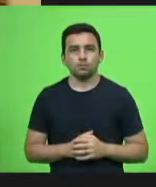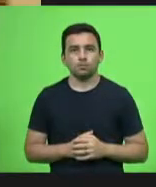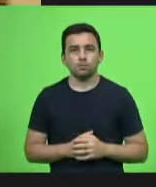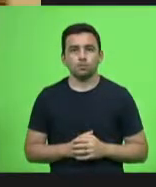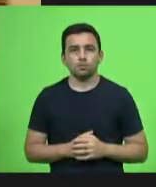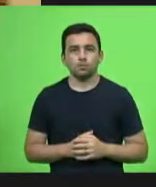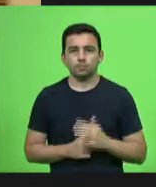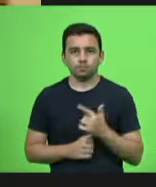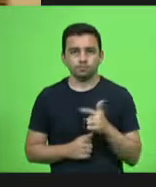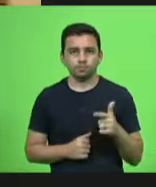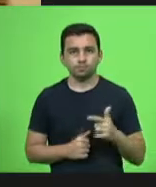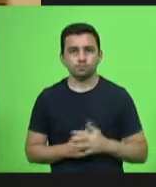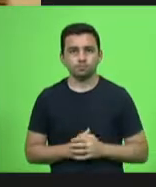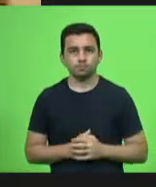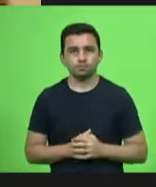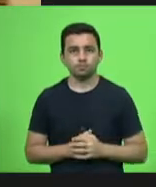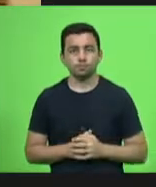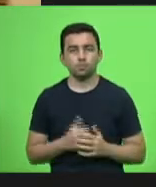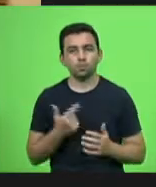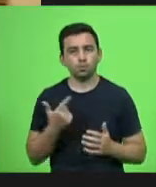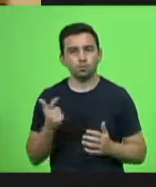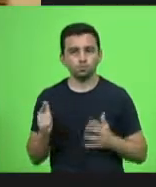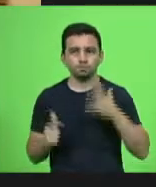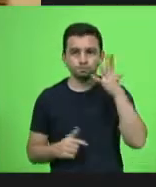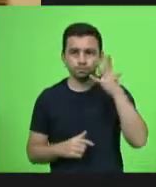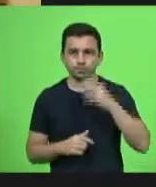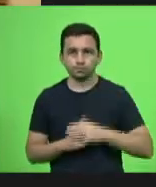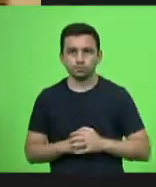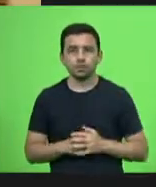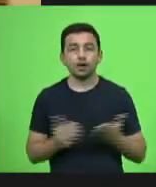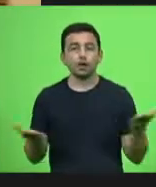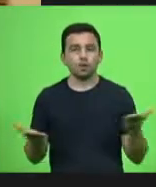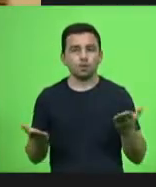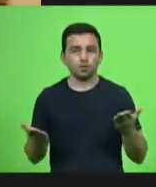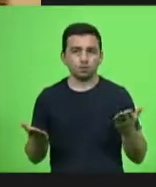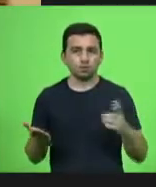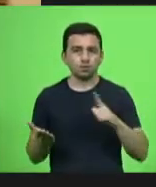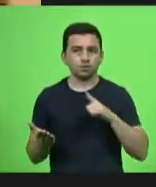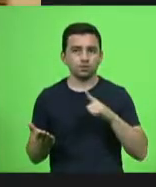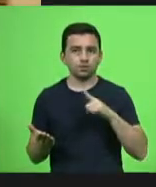Também não temos alguém que queira fazer. Agora é o bloco